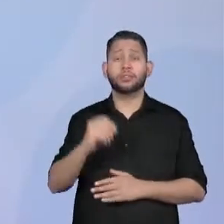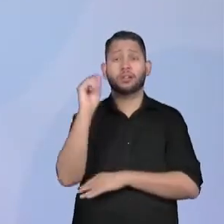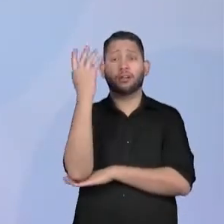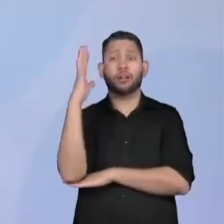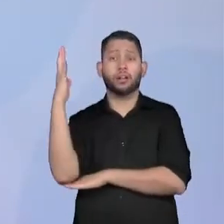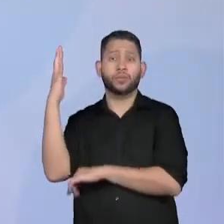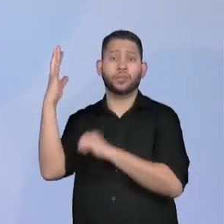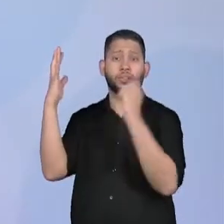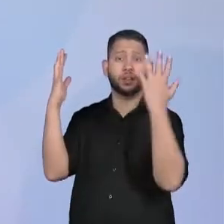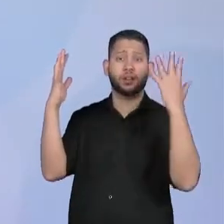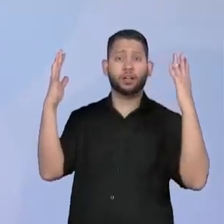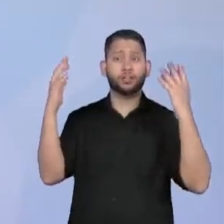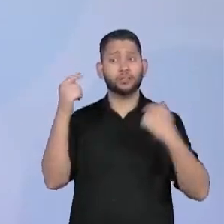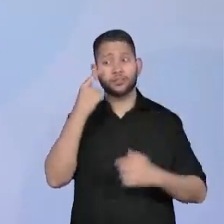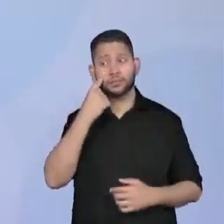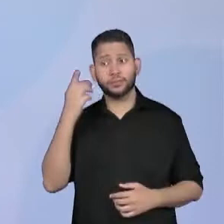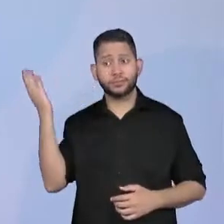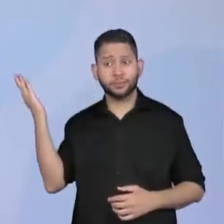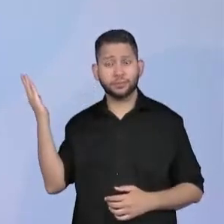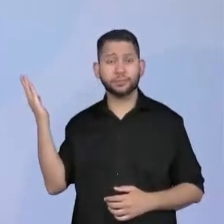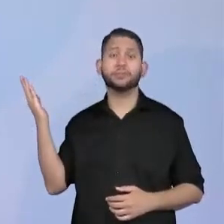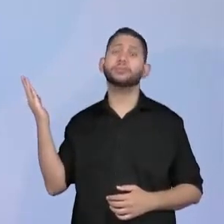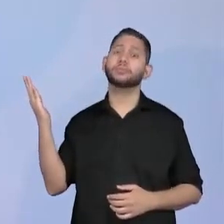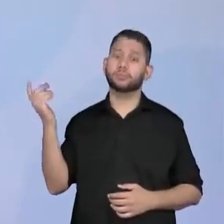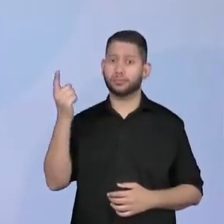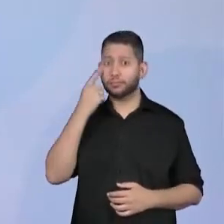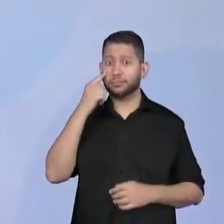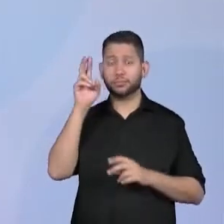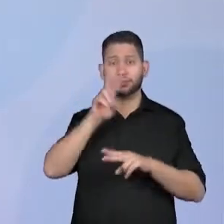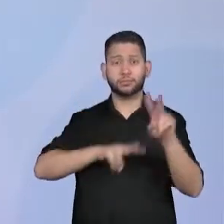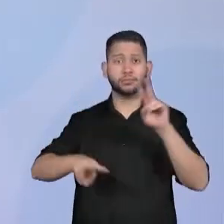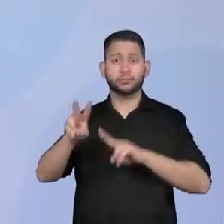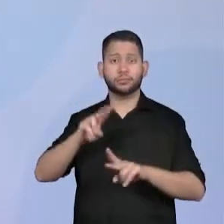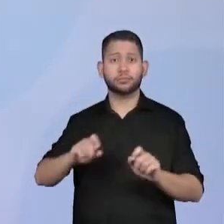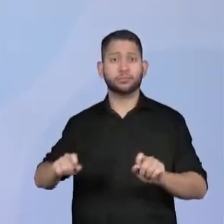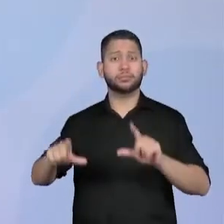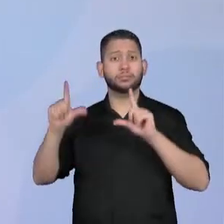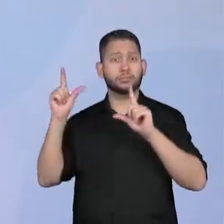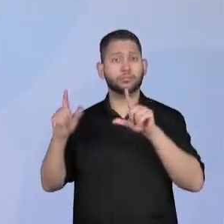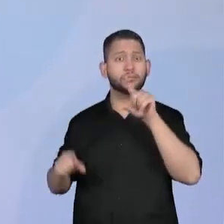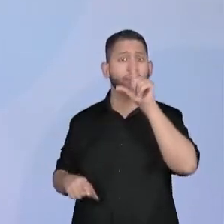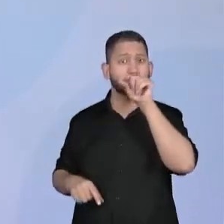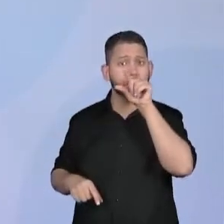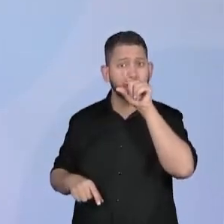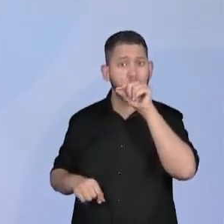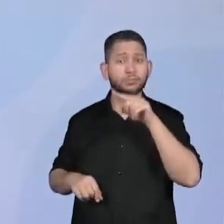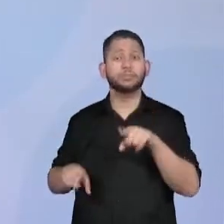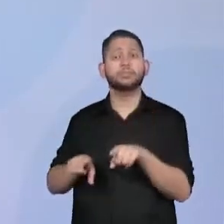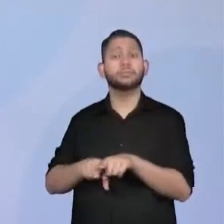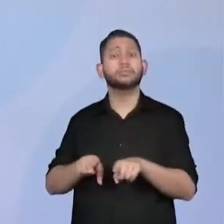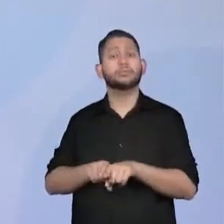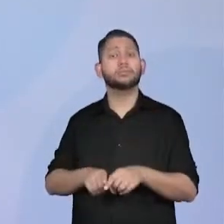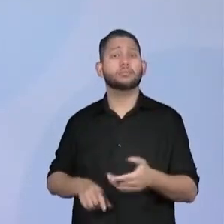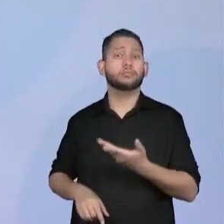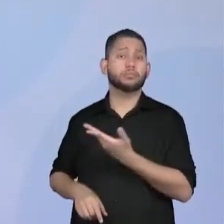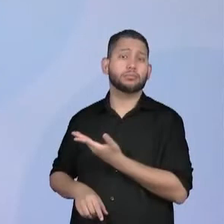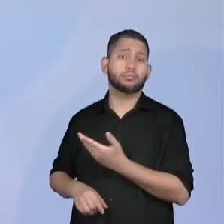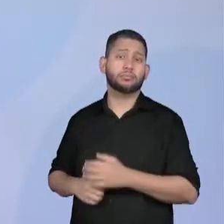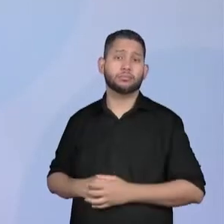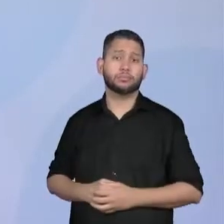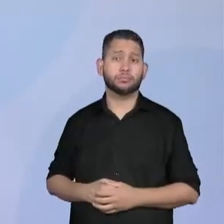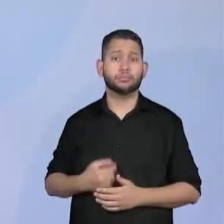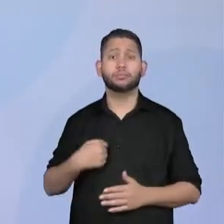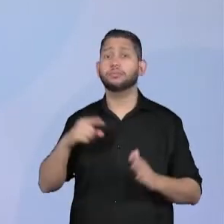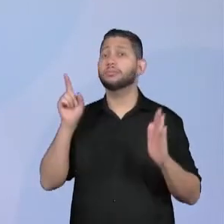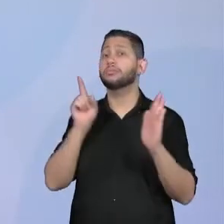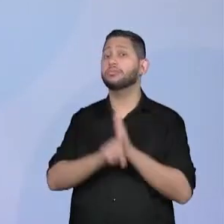árvores, tá tudo aqui na nossa imagem, junto com os pássaros que estão lá, que eu fiz a pergunta para vocês. How many